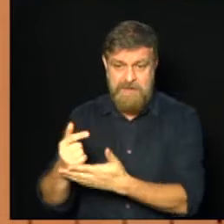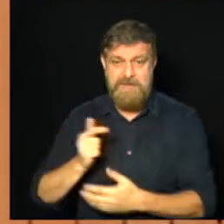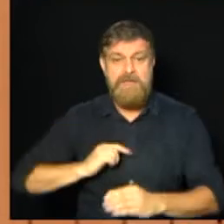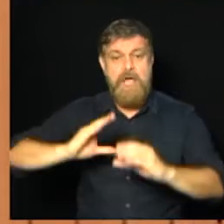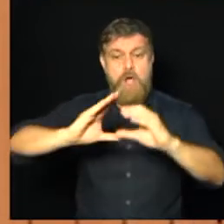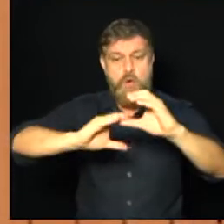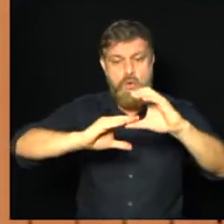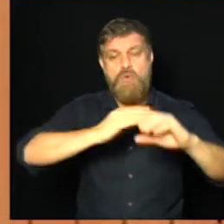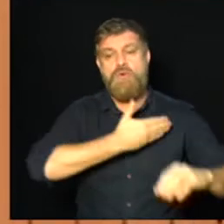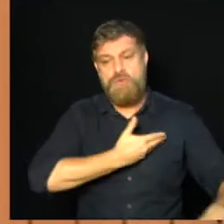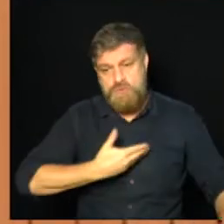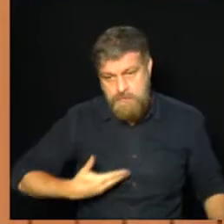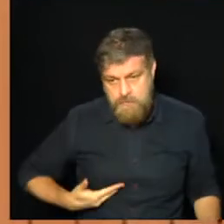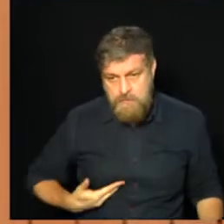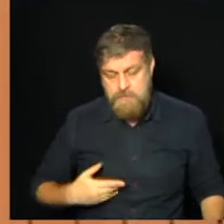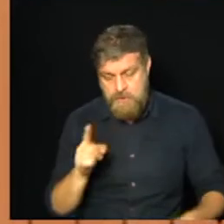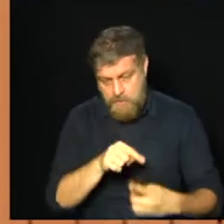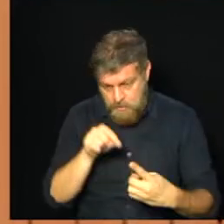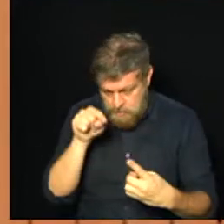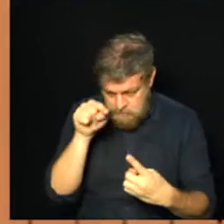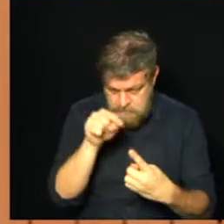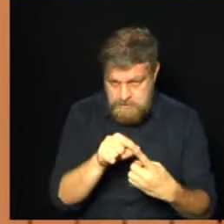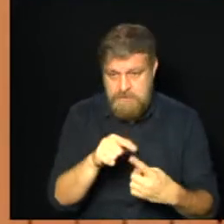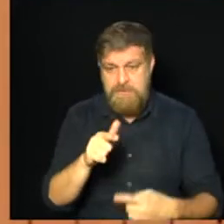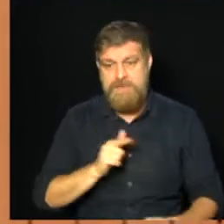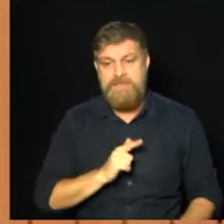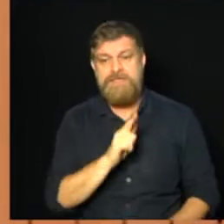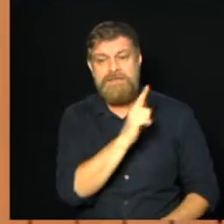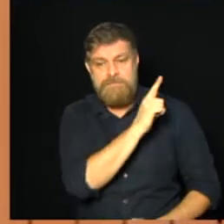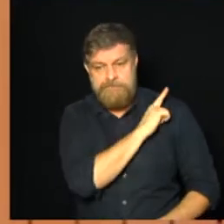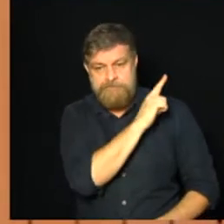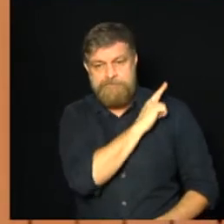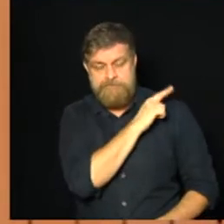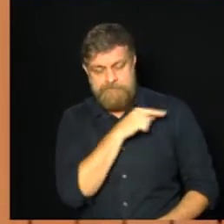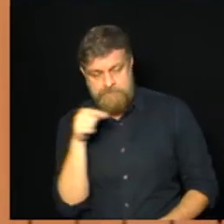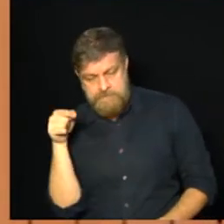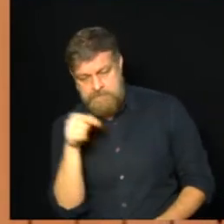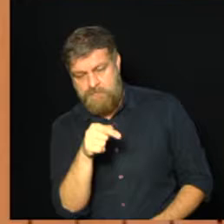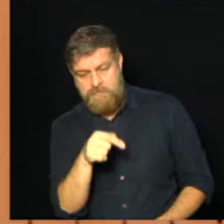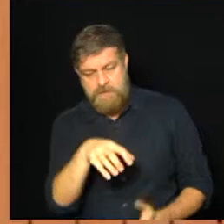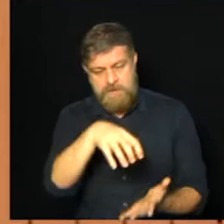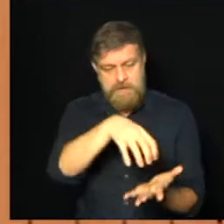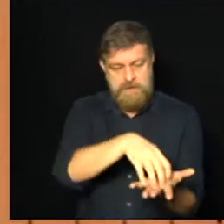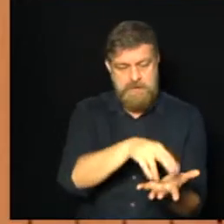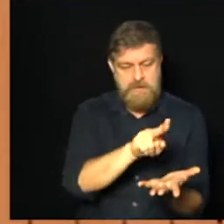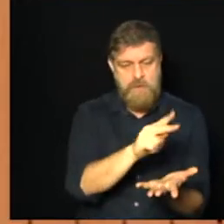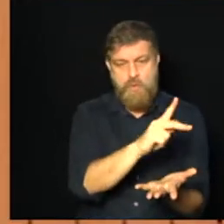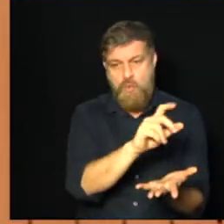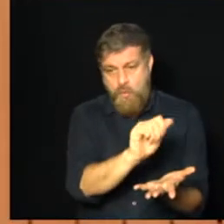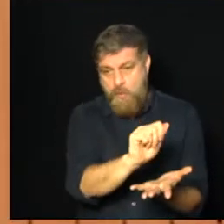concurso público para se fazer a gestão ali na